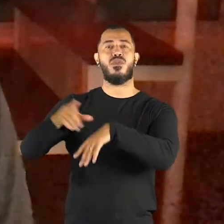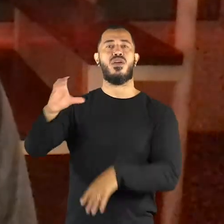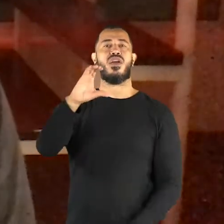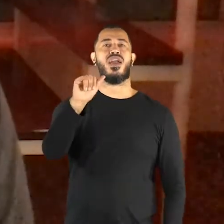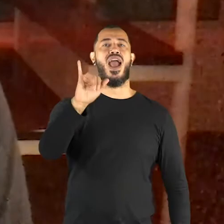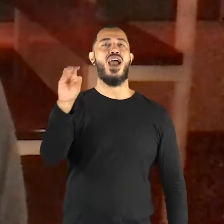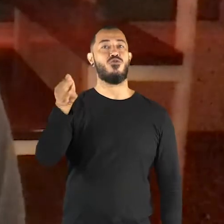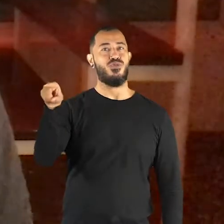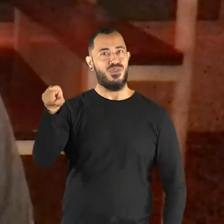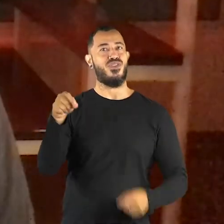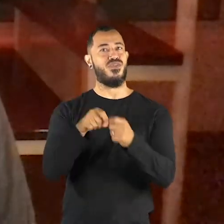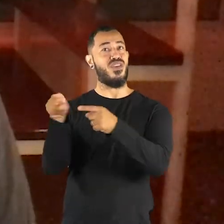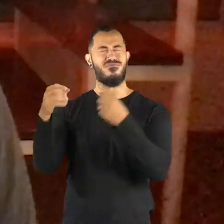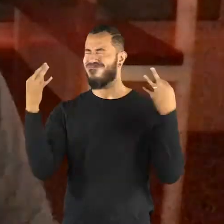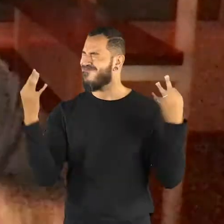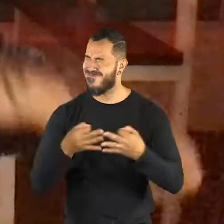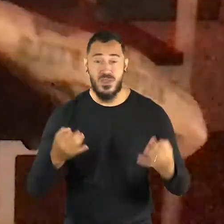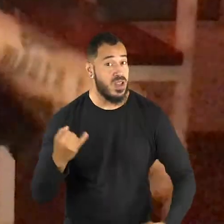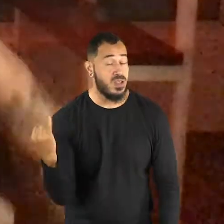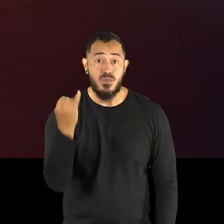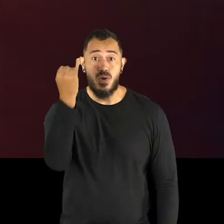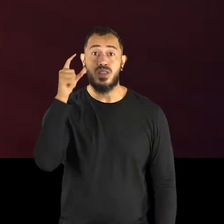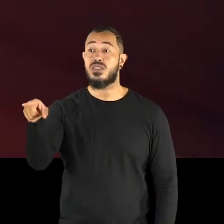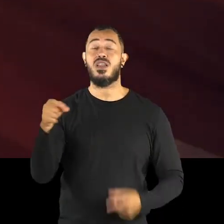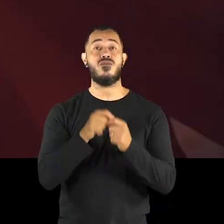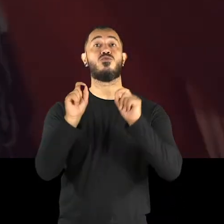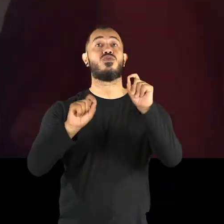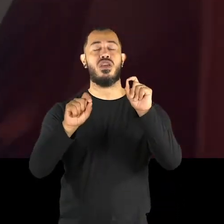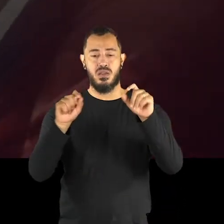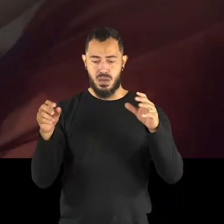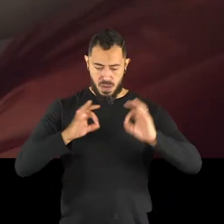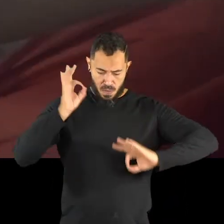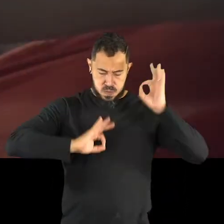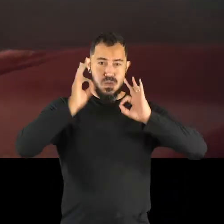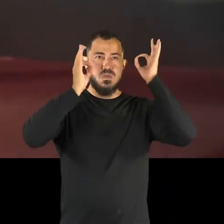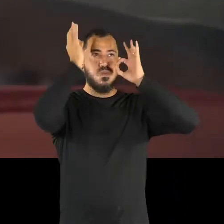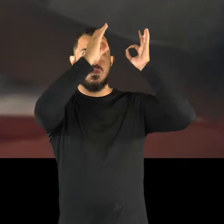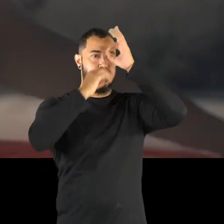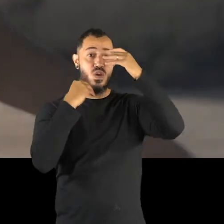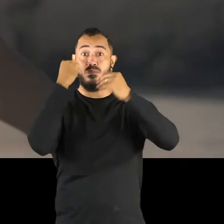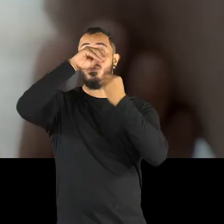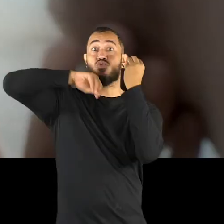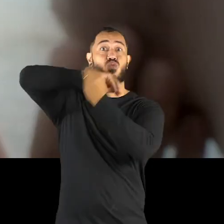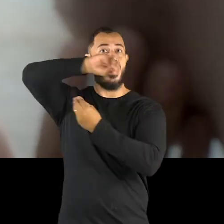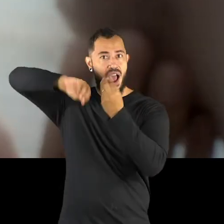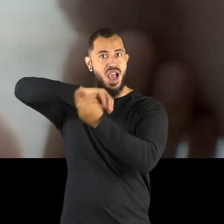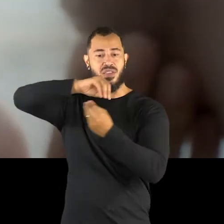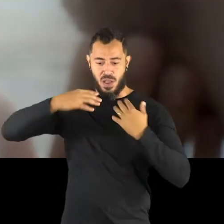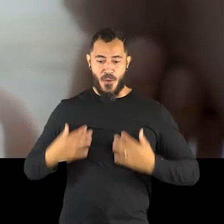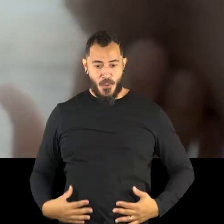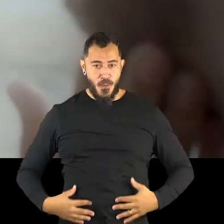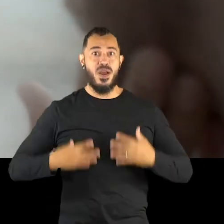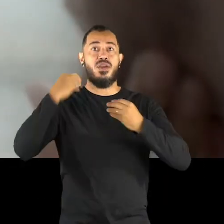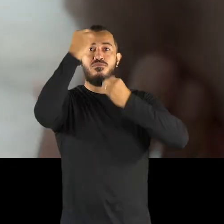de Ódio à Nudez, foi muito importante, que ele fez elementos que também se mesclavam junto a essa proposta do figurino.